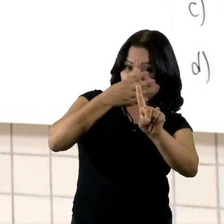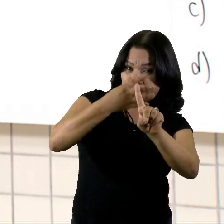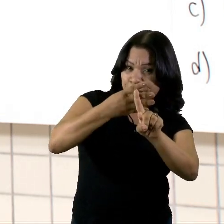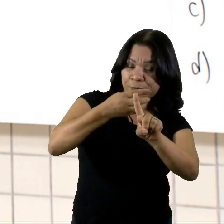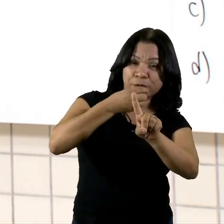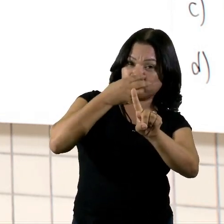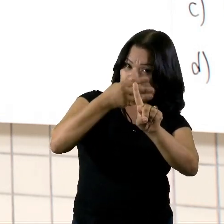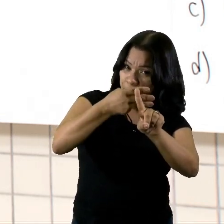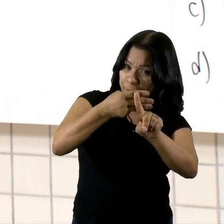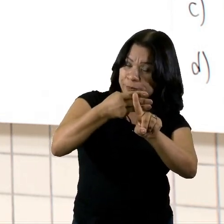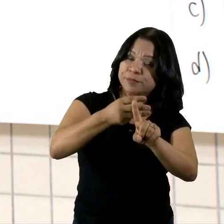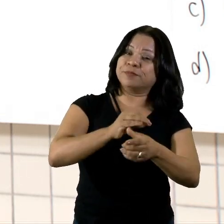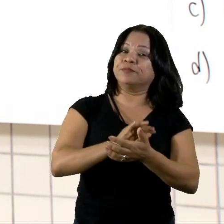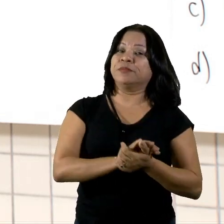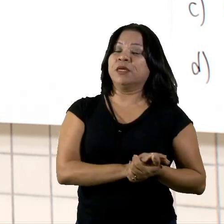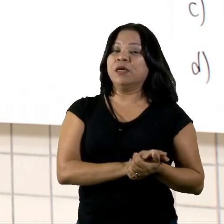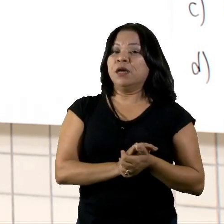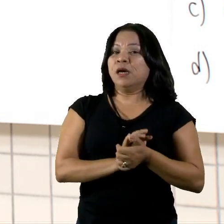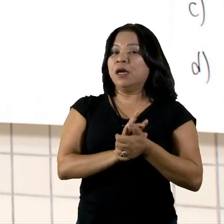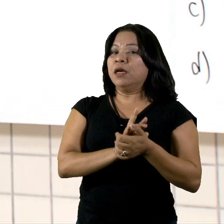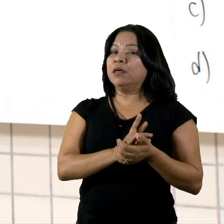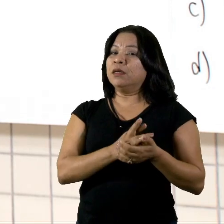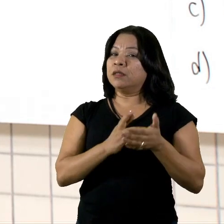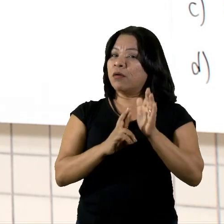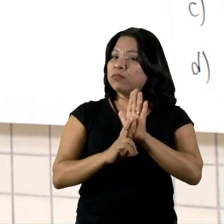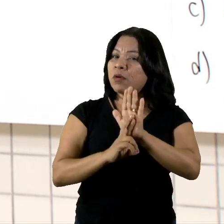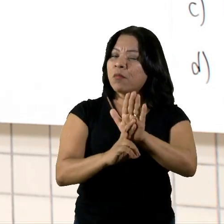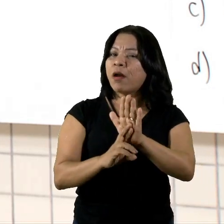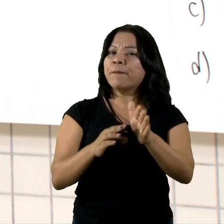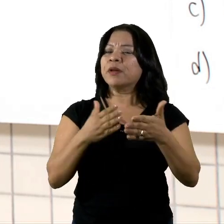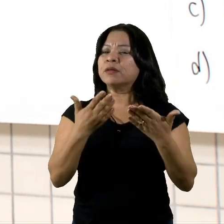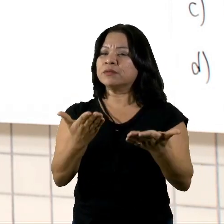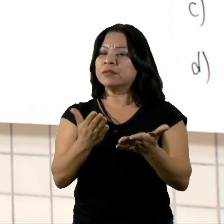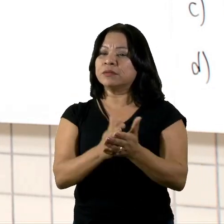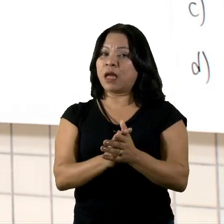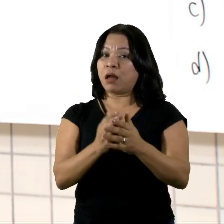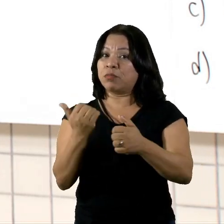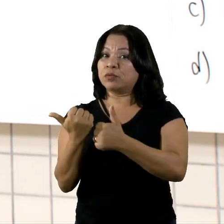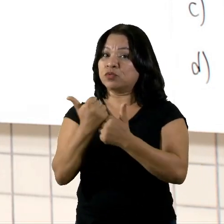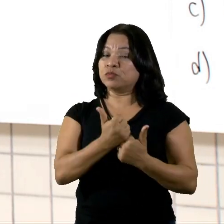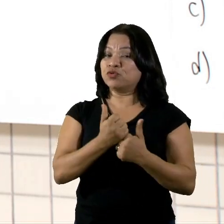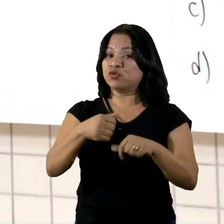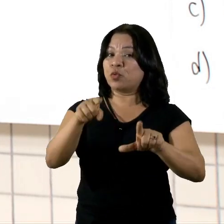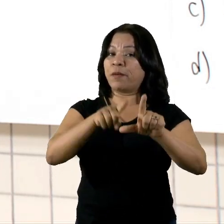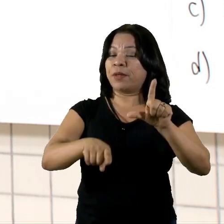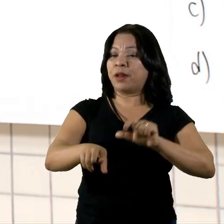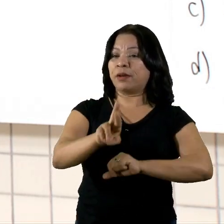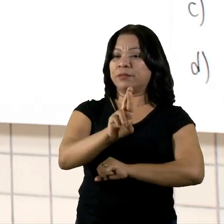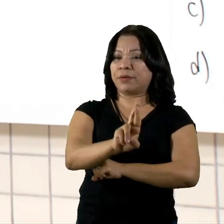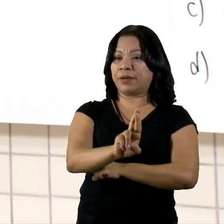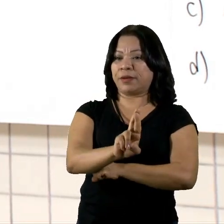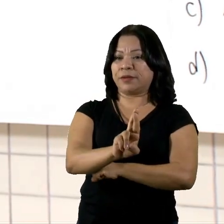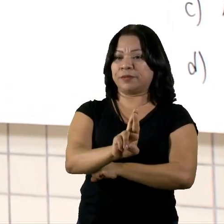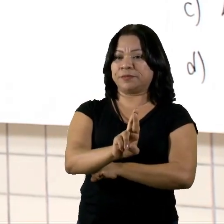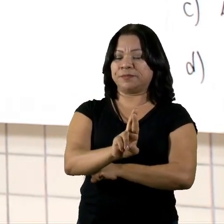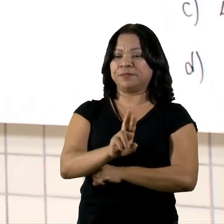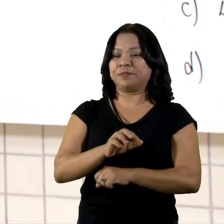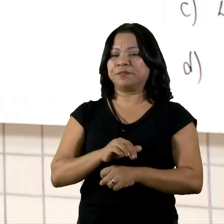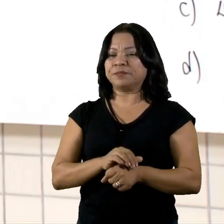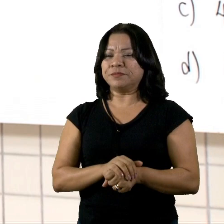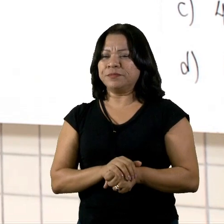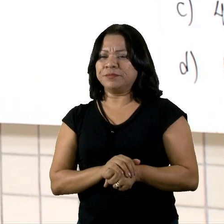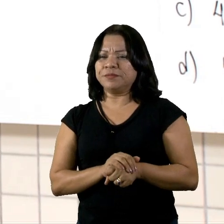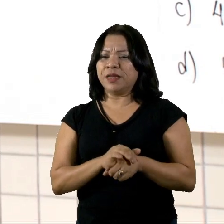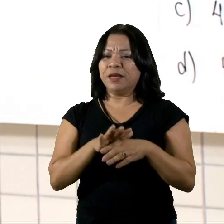vamos representar esse número que a gente desconhece pela letra R. Então, o quádruplo desse número, e aí,